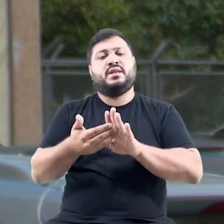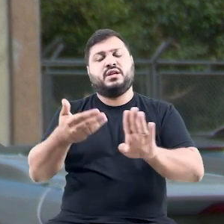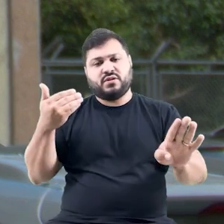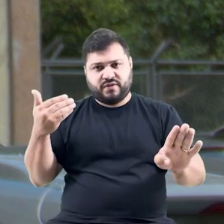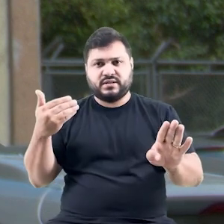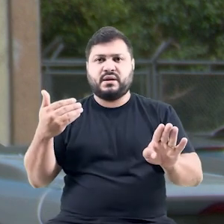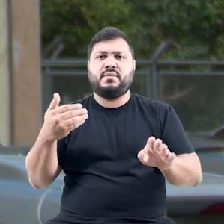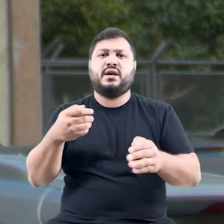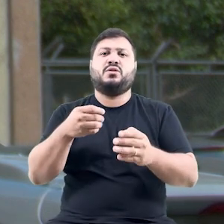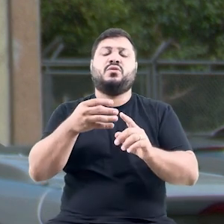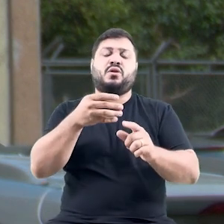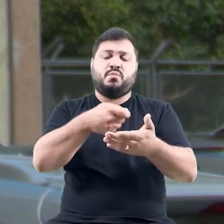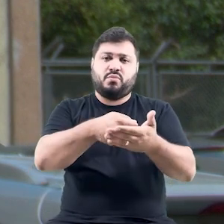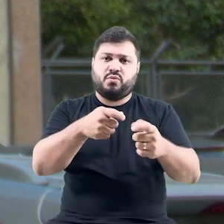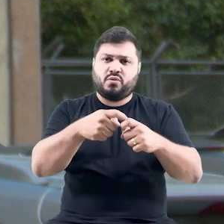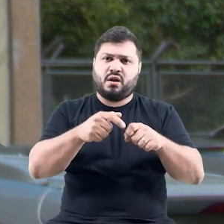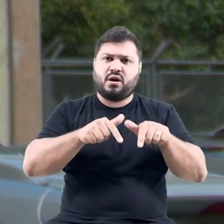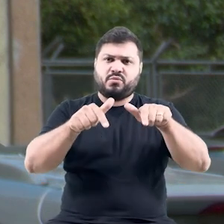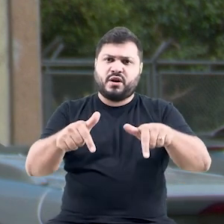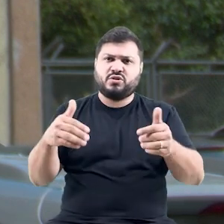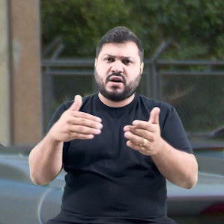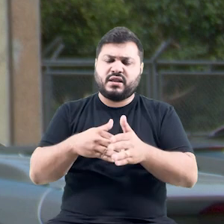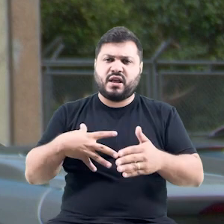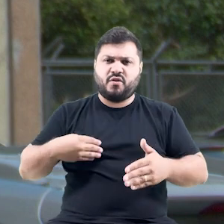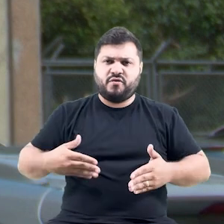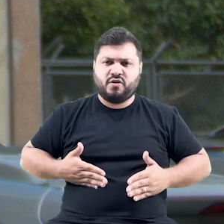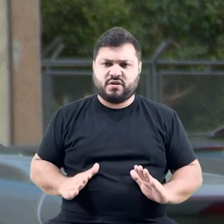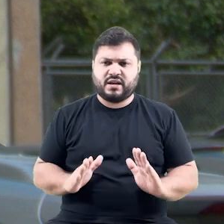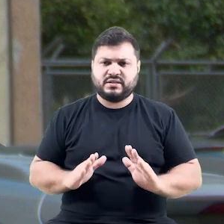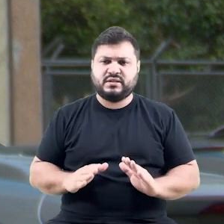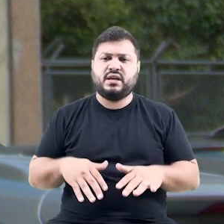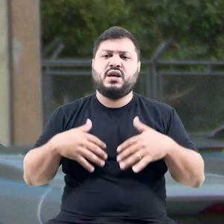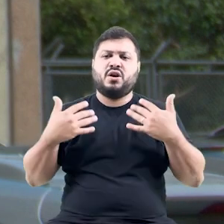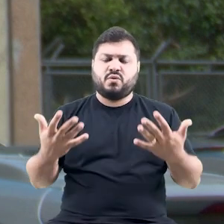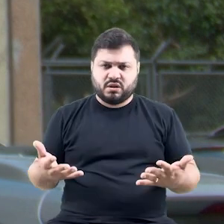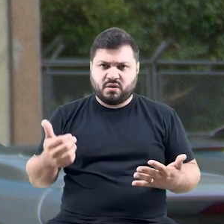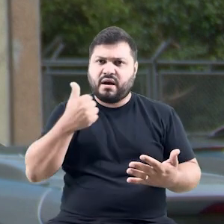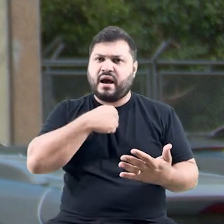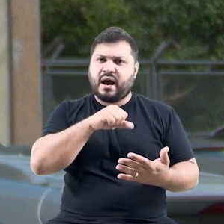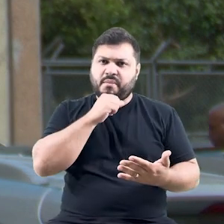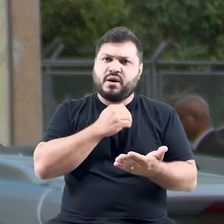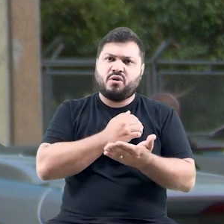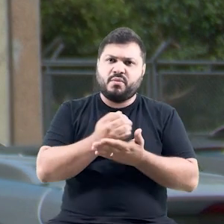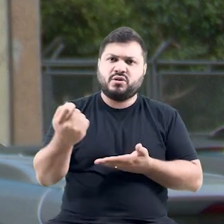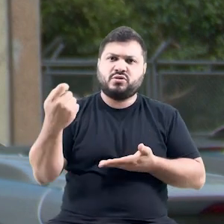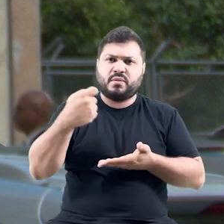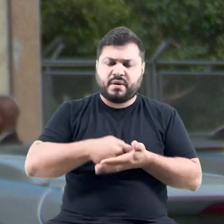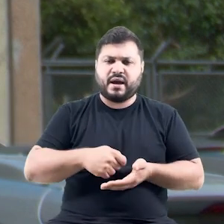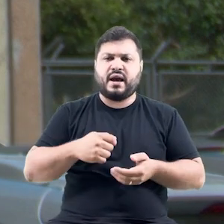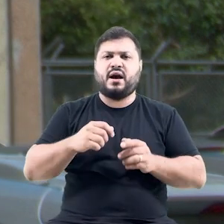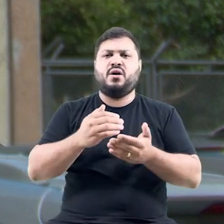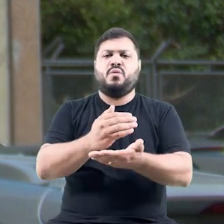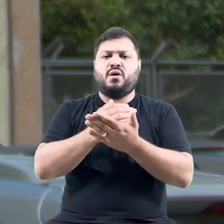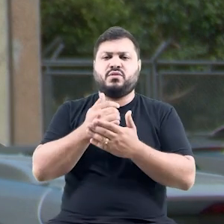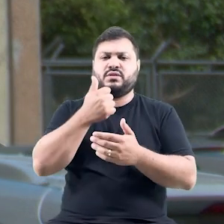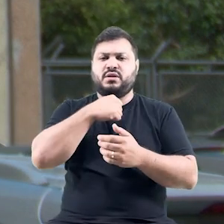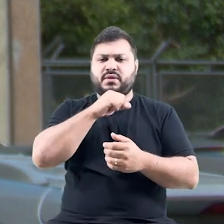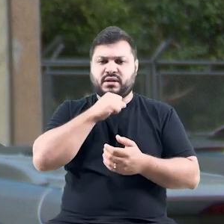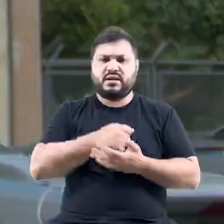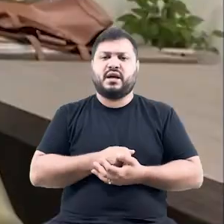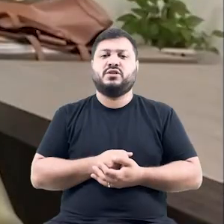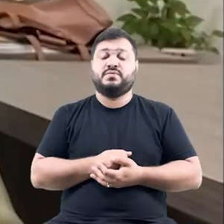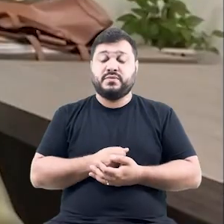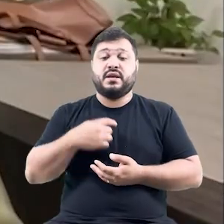desde o afastamento por laudo médico até o nascimento do bebê, quando então a mãe passou a receber o auxílio